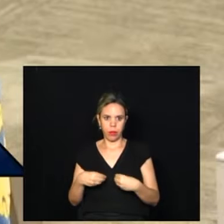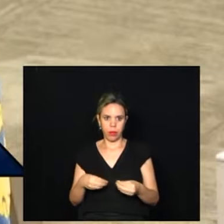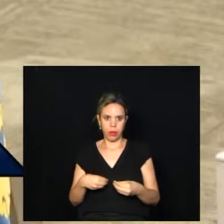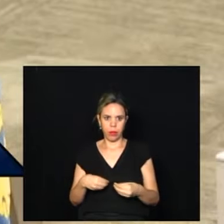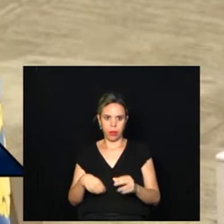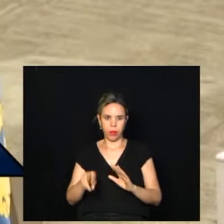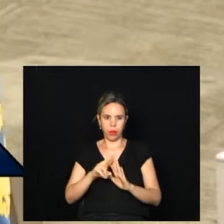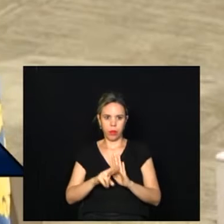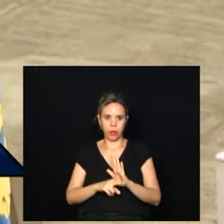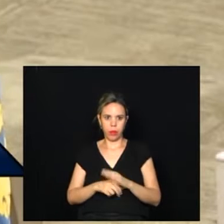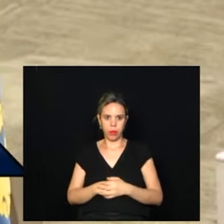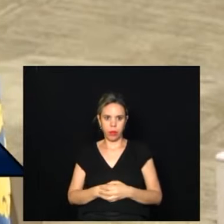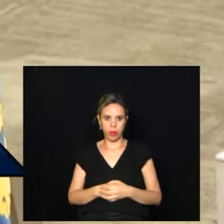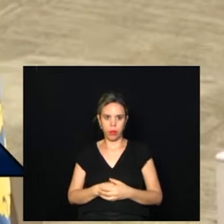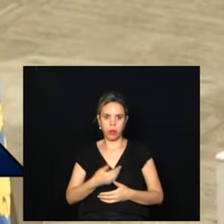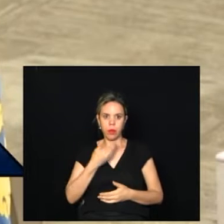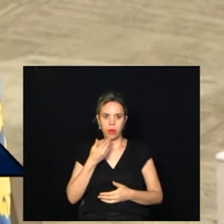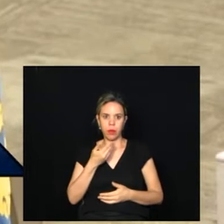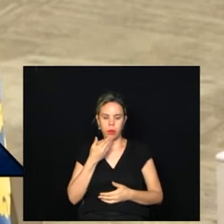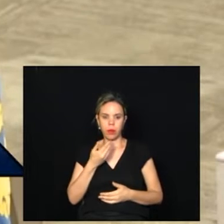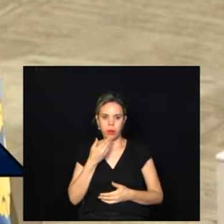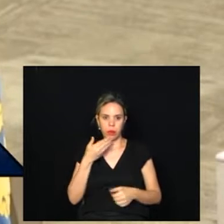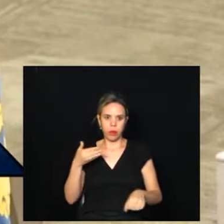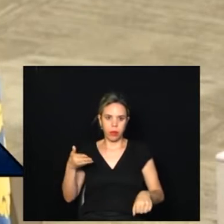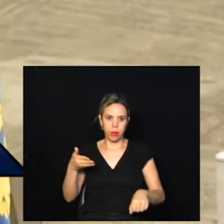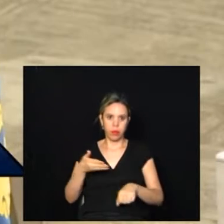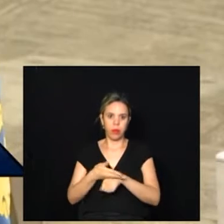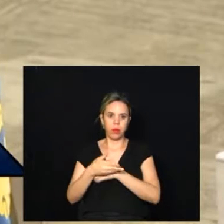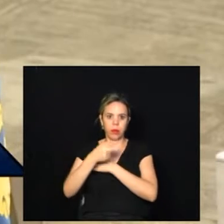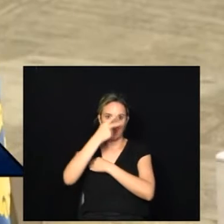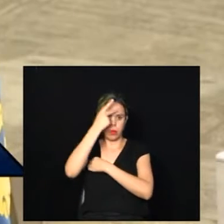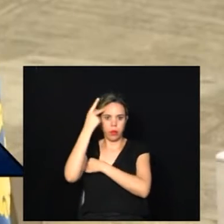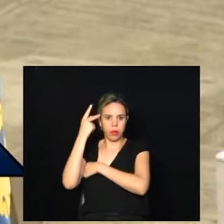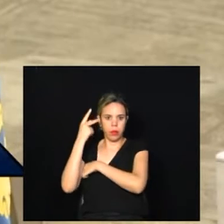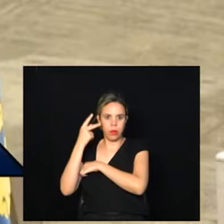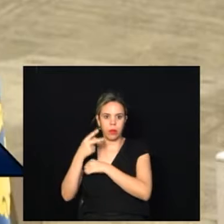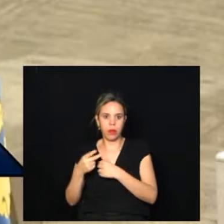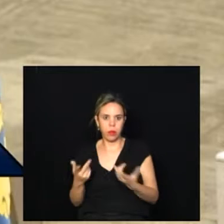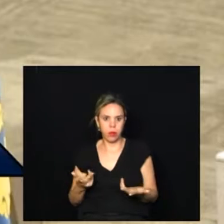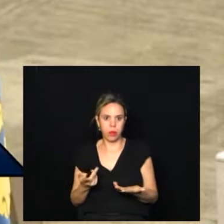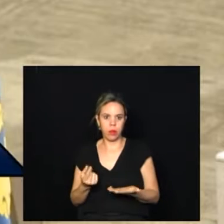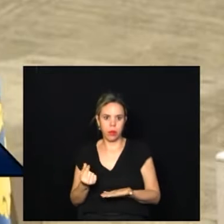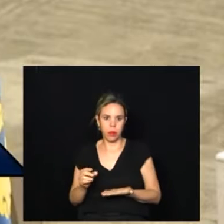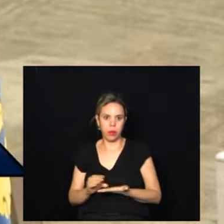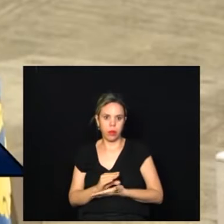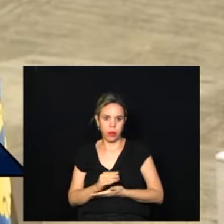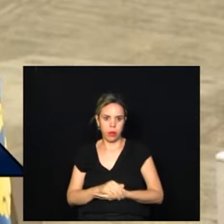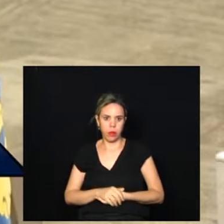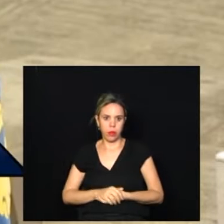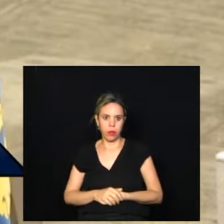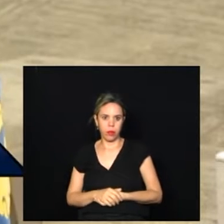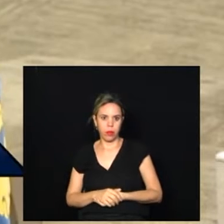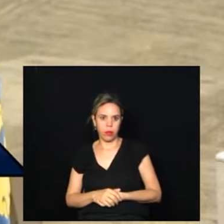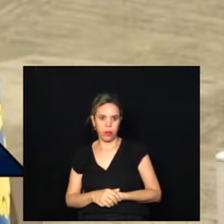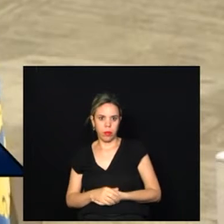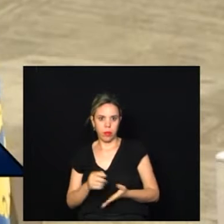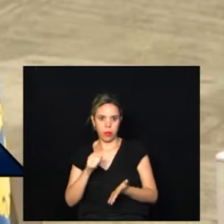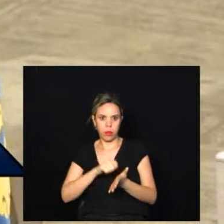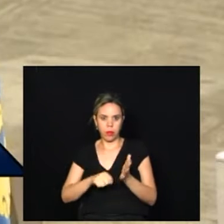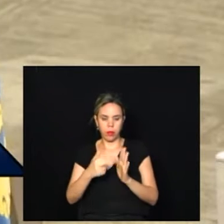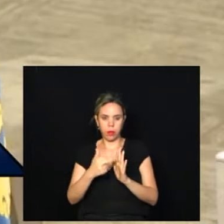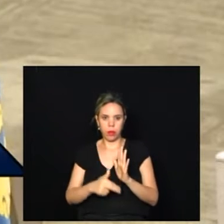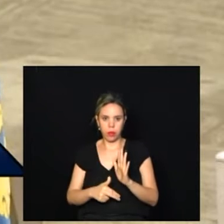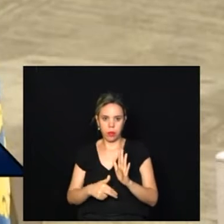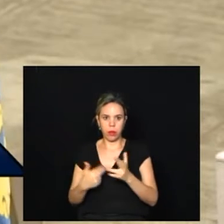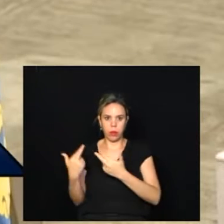das regras, facilitando o acesso dessas pessoas a esses recursos. Inclusive, eles vão assinar um termo